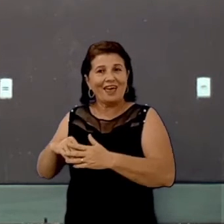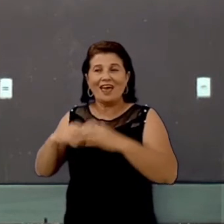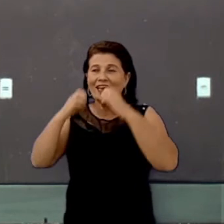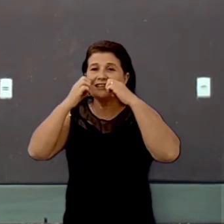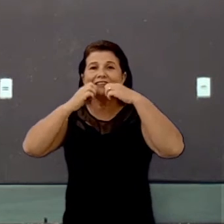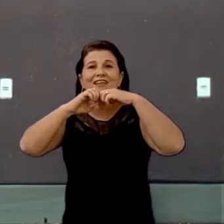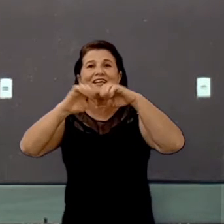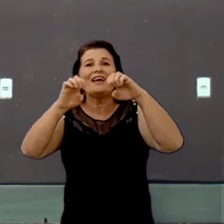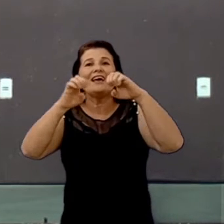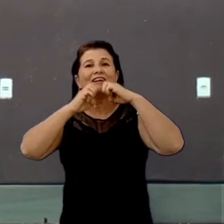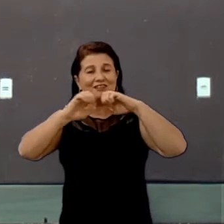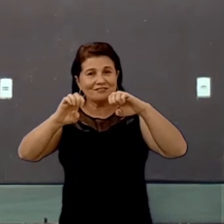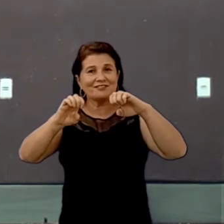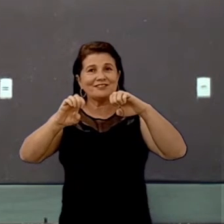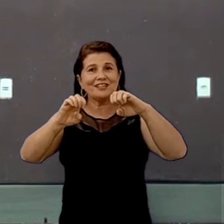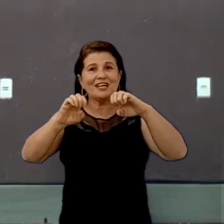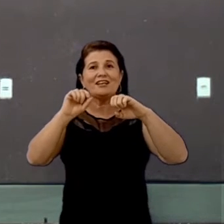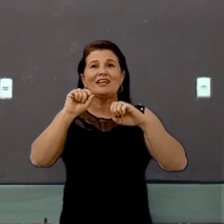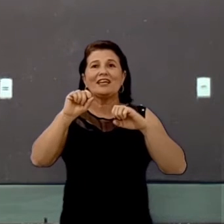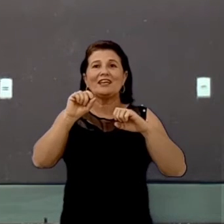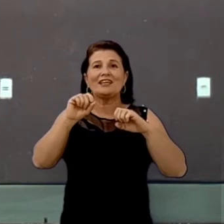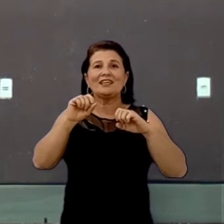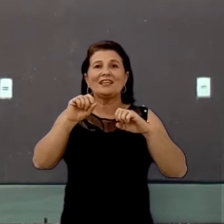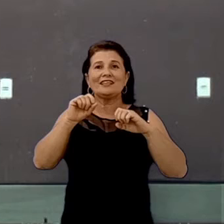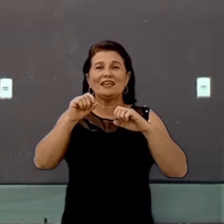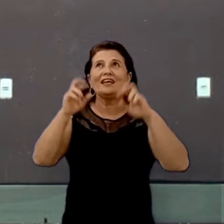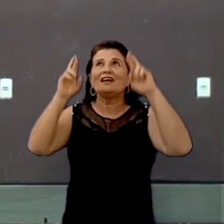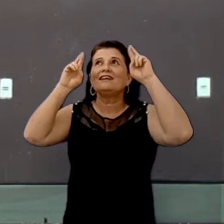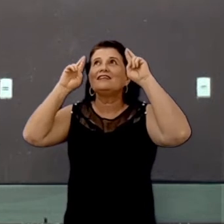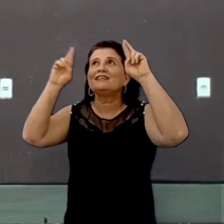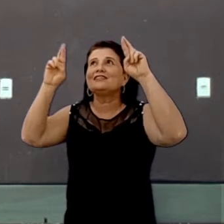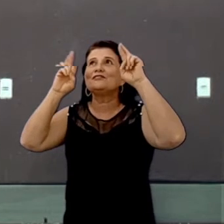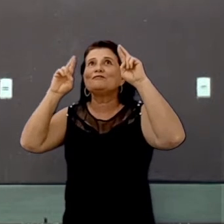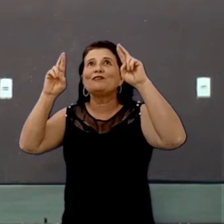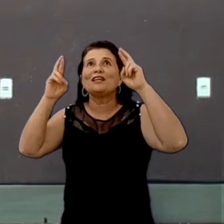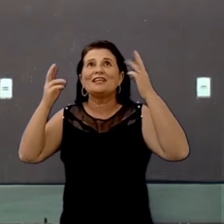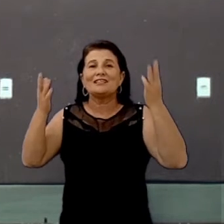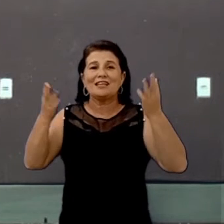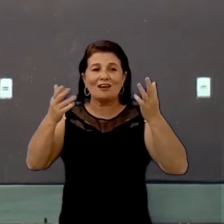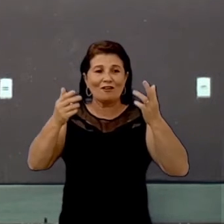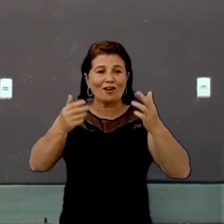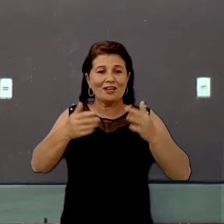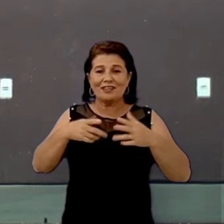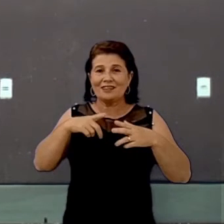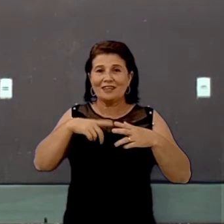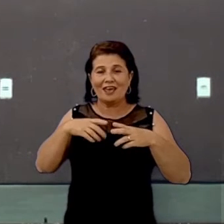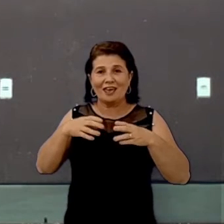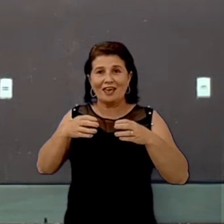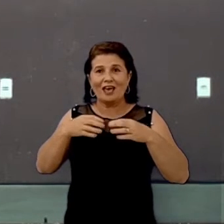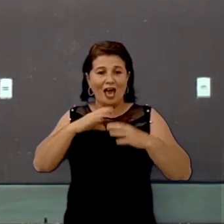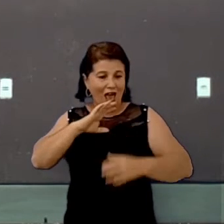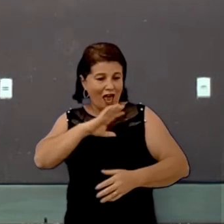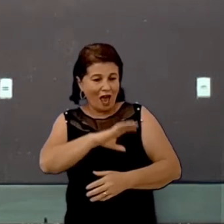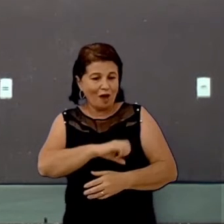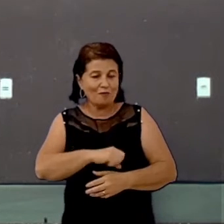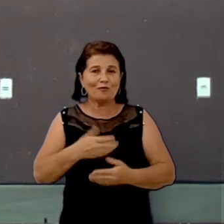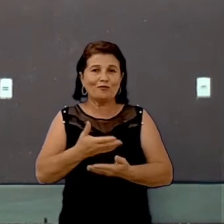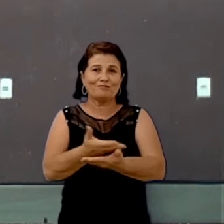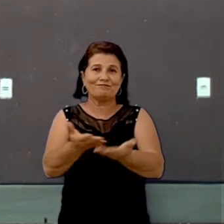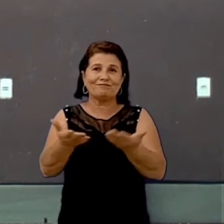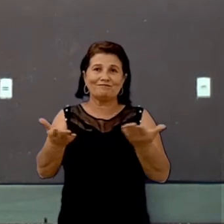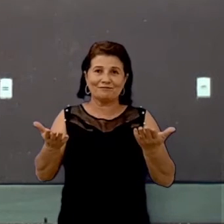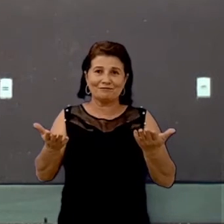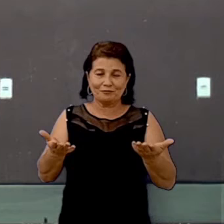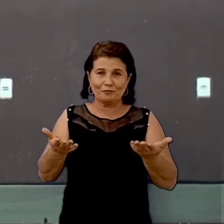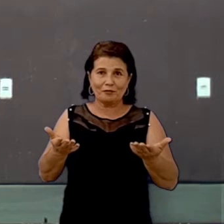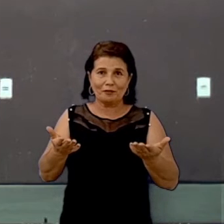mensagem, esse Evangelho é que tem gerado esperança em vocês, é que tem gerado frutos, é que tem gerado amor entre vocês.